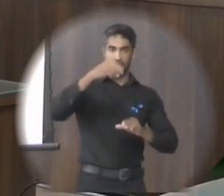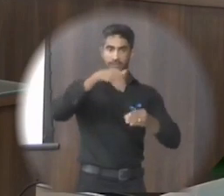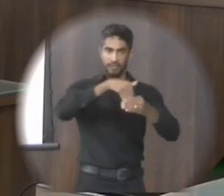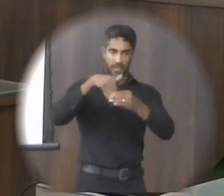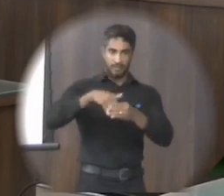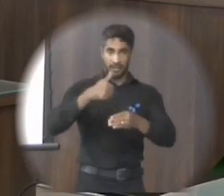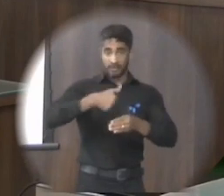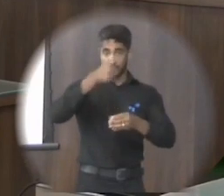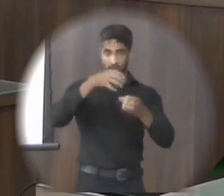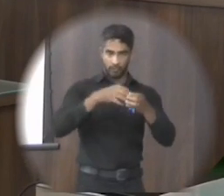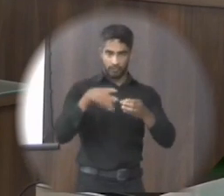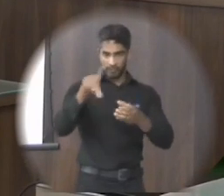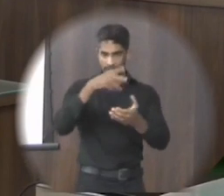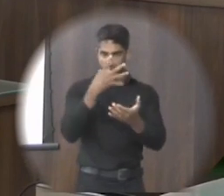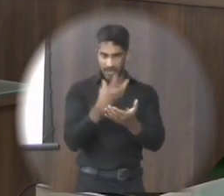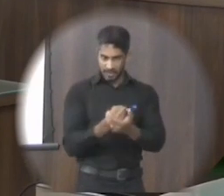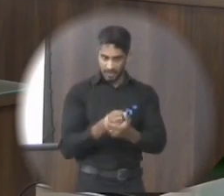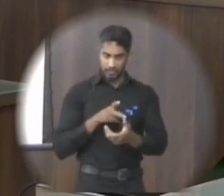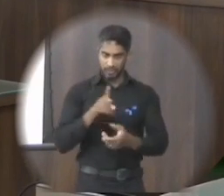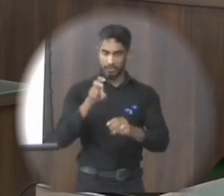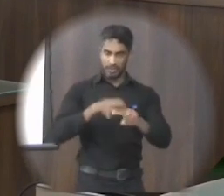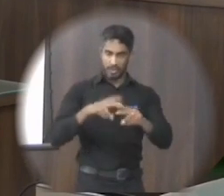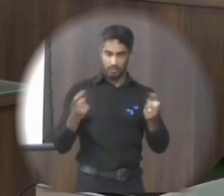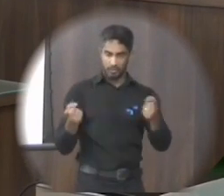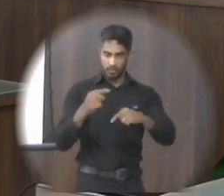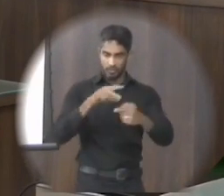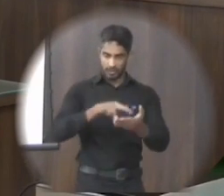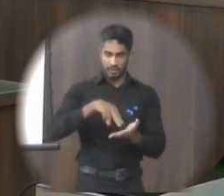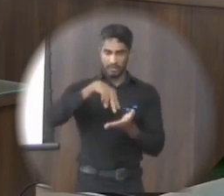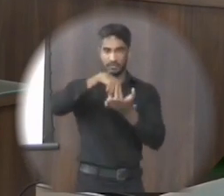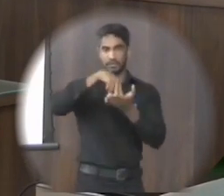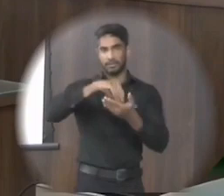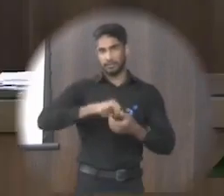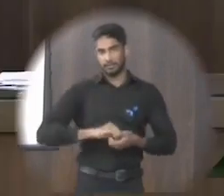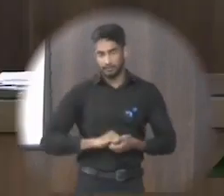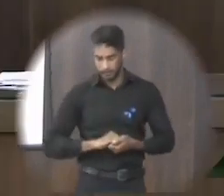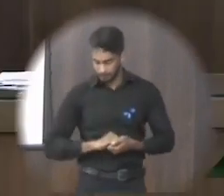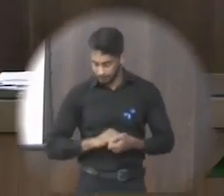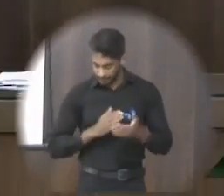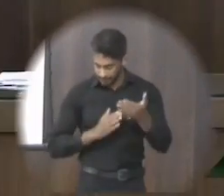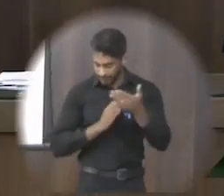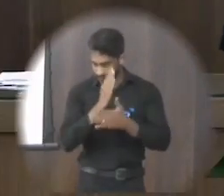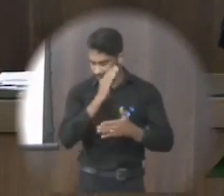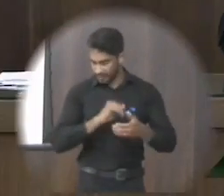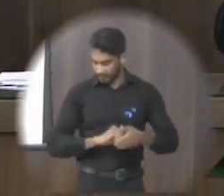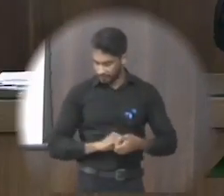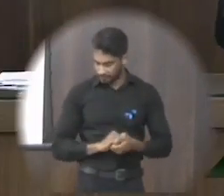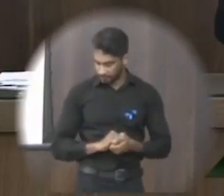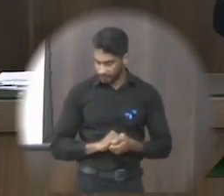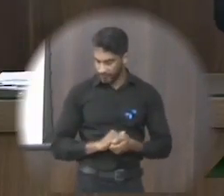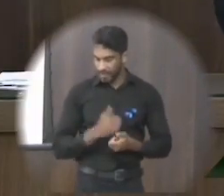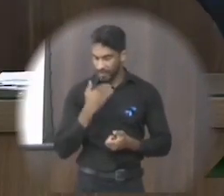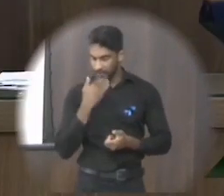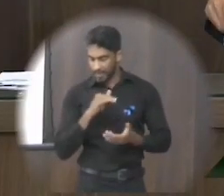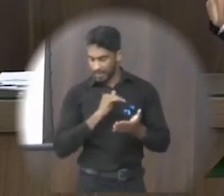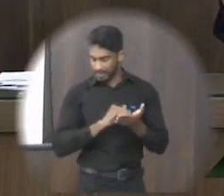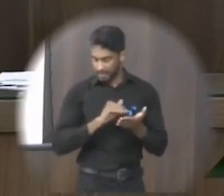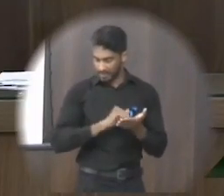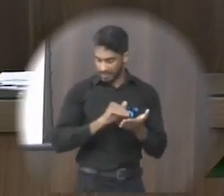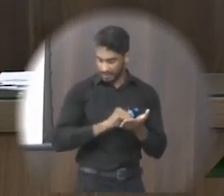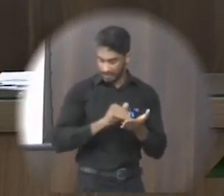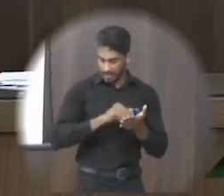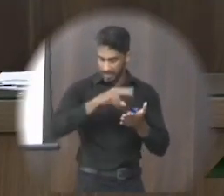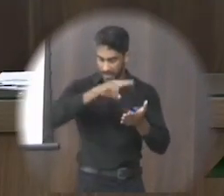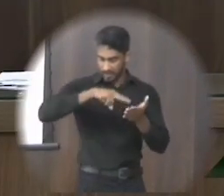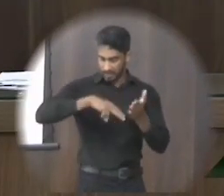em primeiro turno. Quem for a favor, permaneça sentado. Aos contrários, que se levantem. Aprovado. Solicito ao senhor secretário que